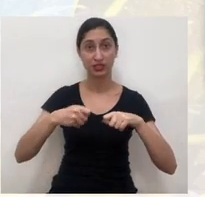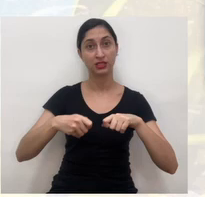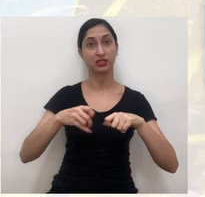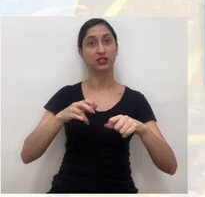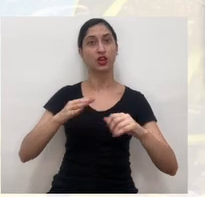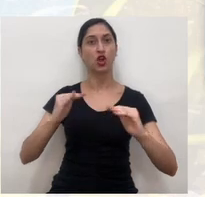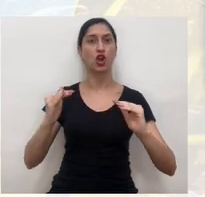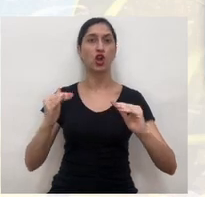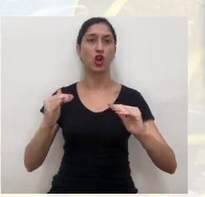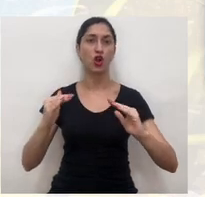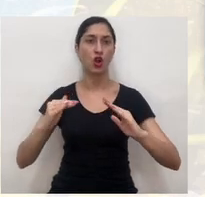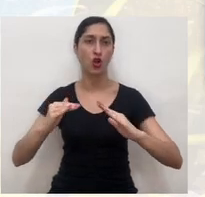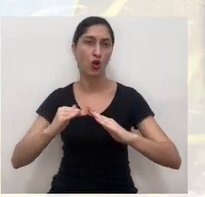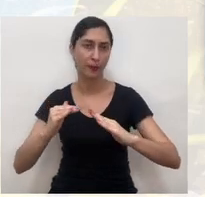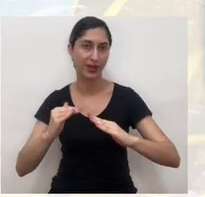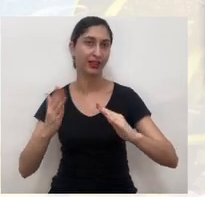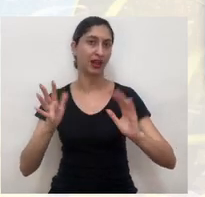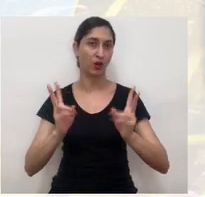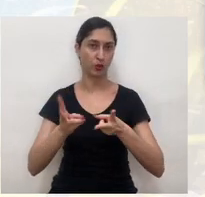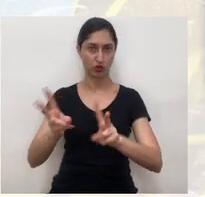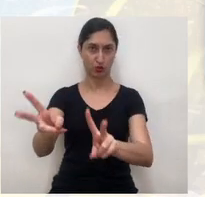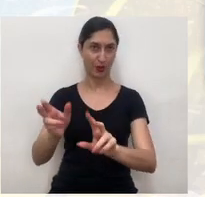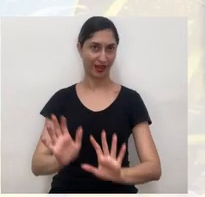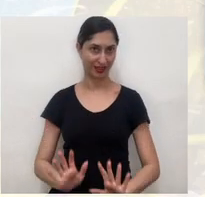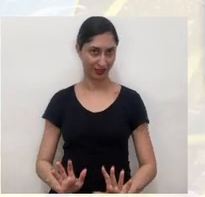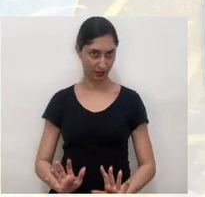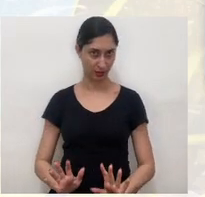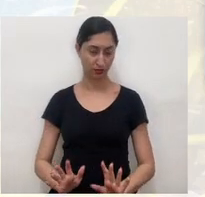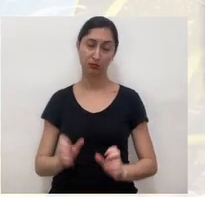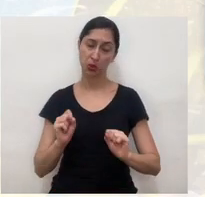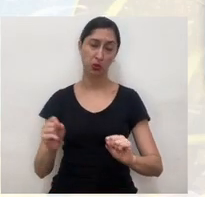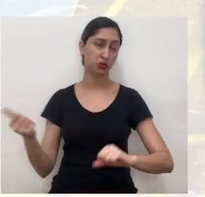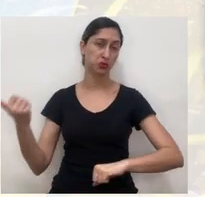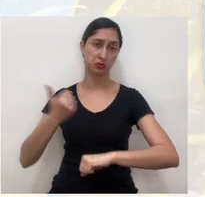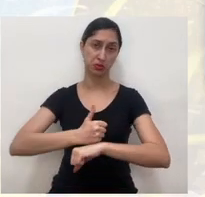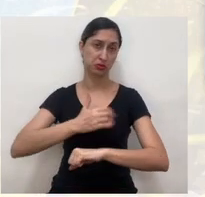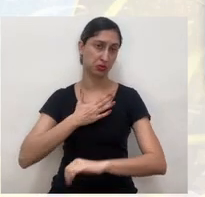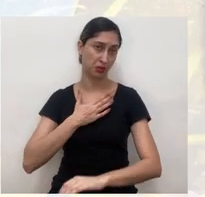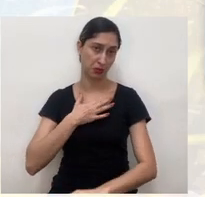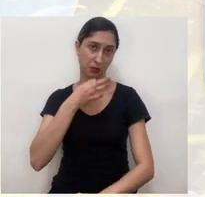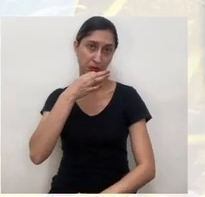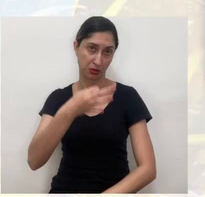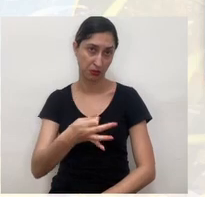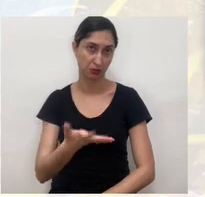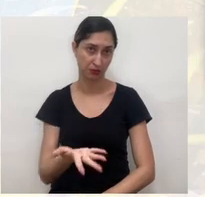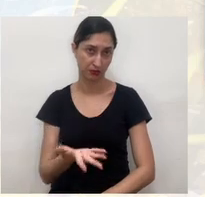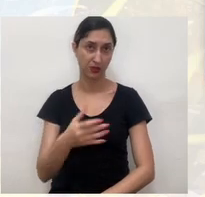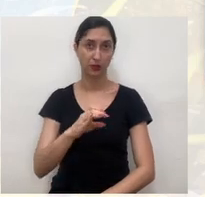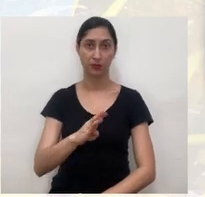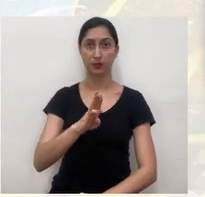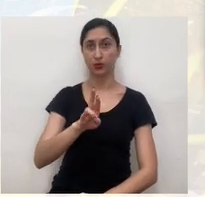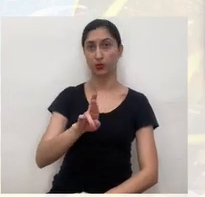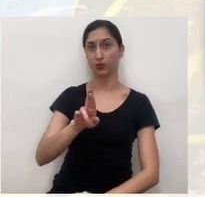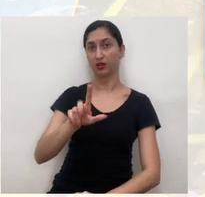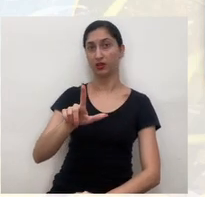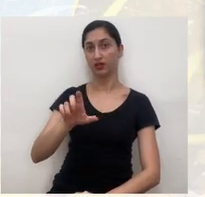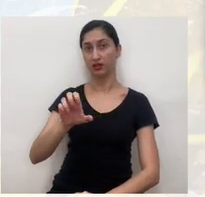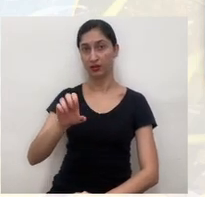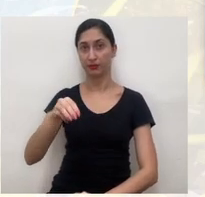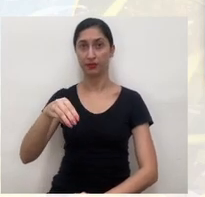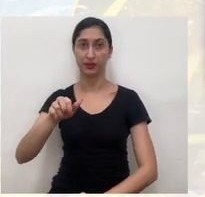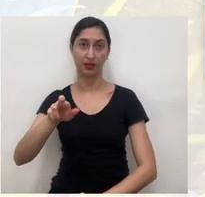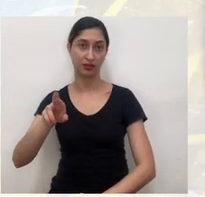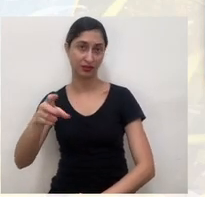composição, a gente pode substituir uma planta. O próprio Lemax fez isso no Jardim do Ministério